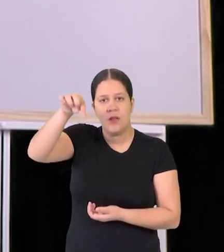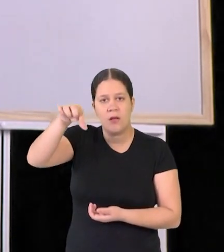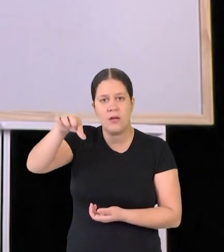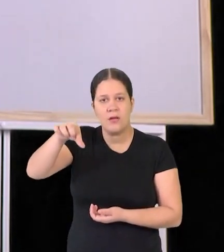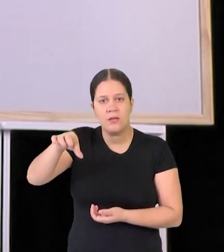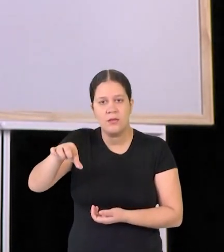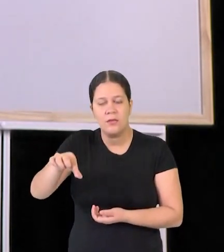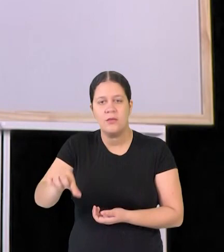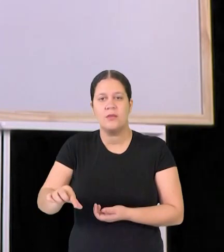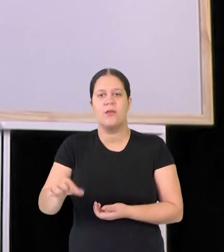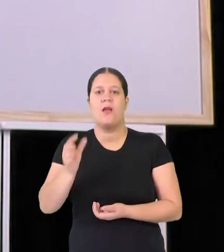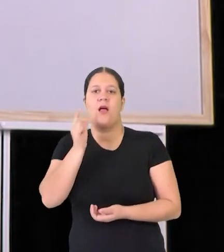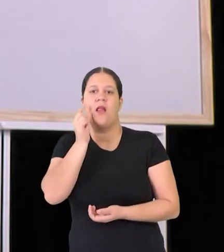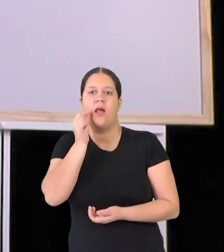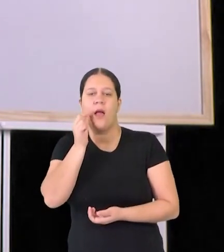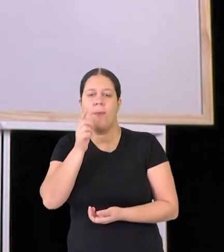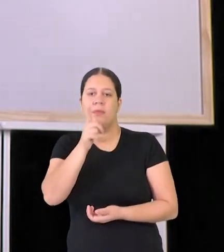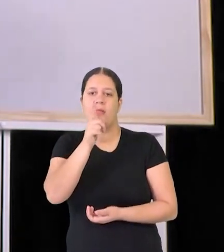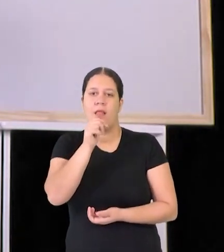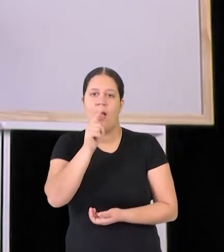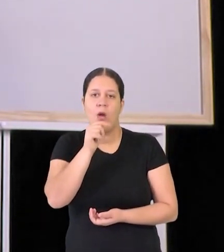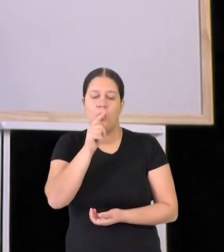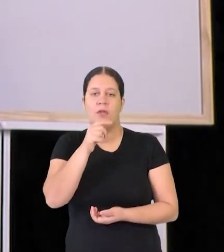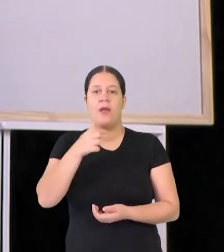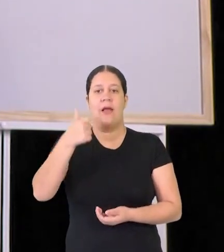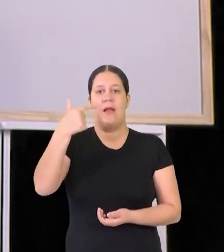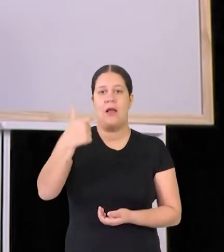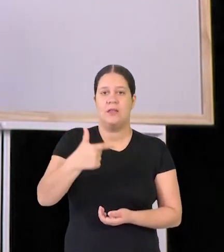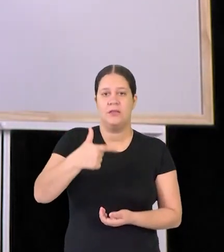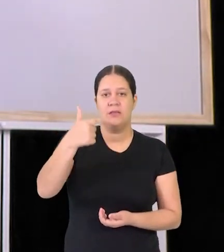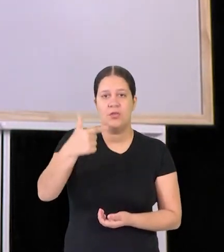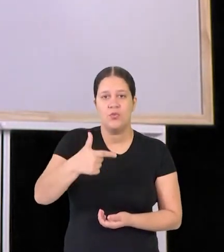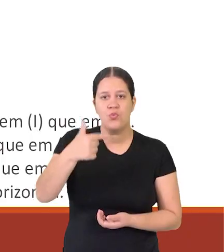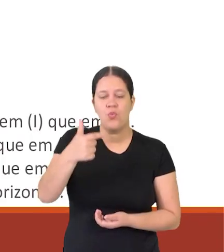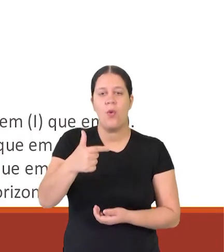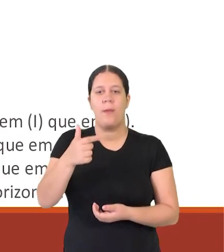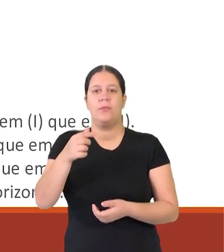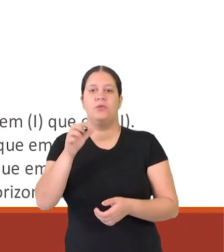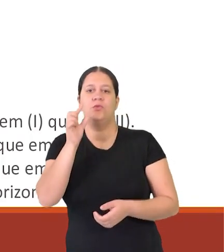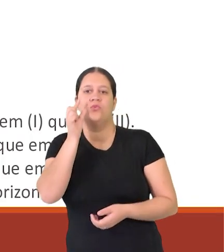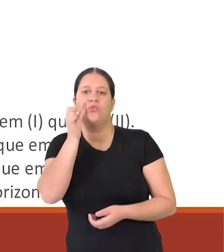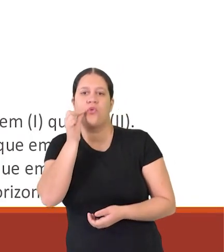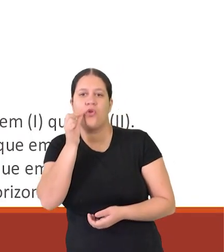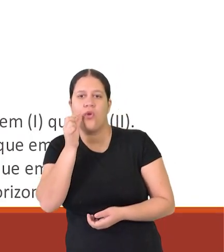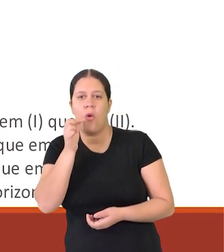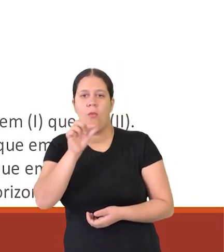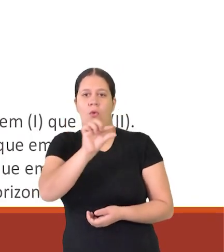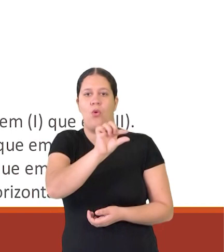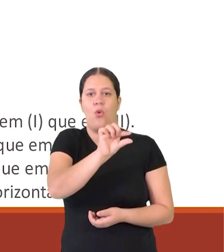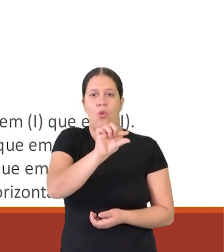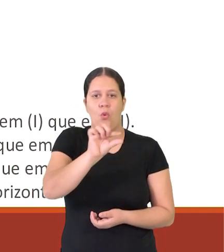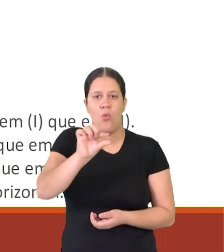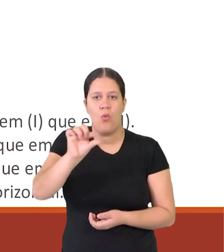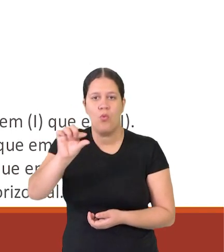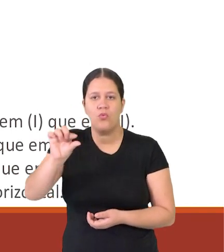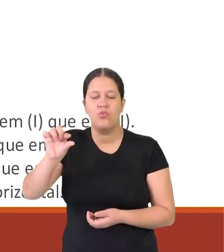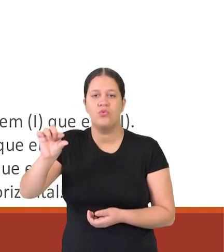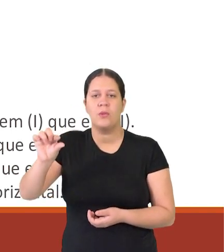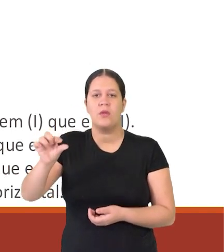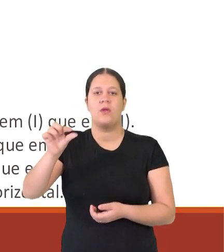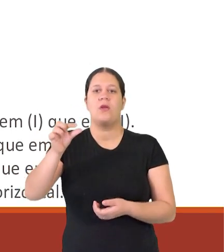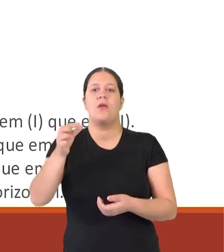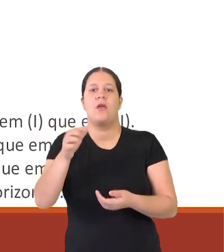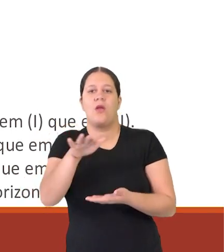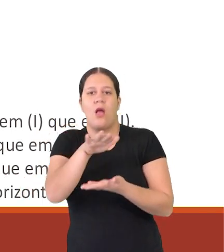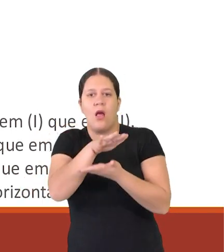colocado em pé sobre a superfície da água. E na segunda parte ele diz, o lápis é solto horizontalmente, ele flutua